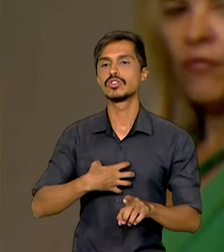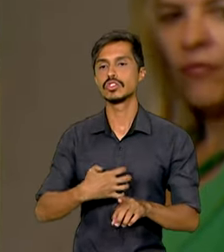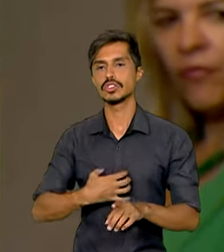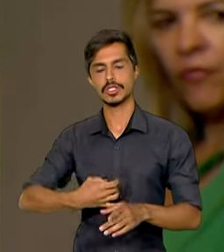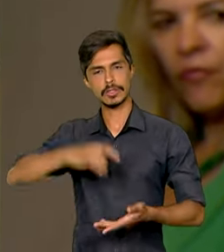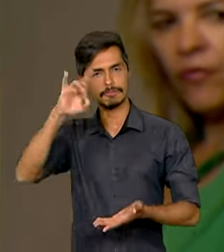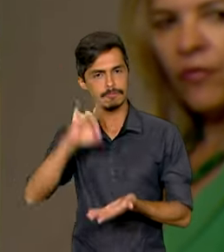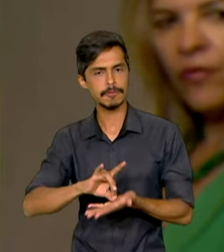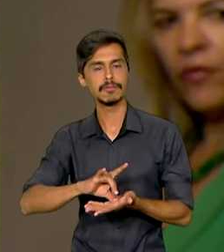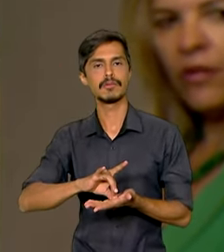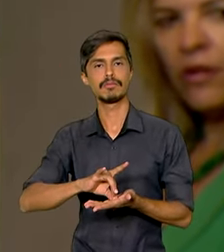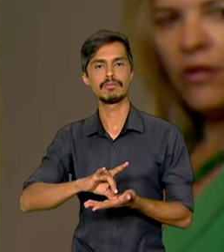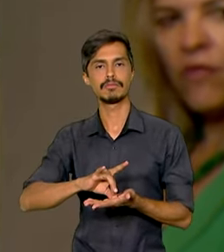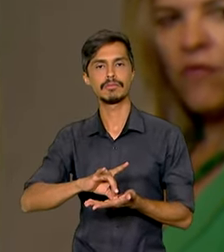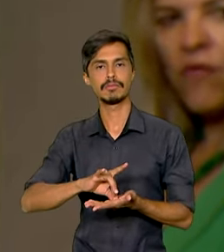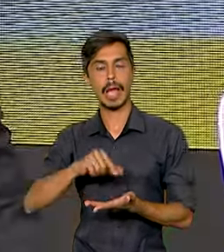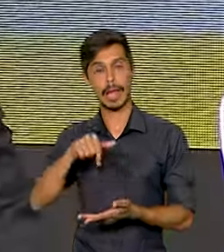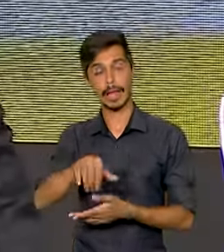efetiva